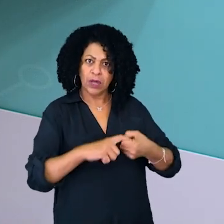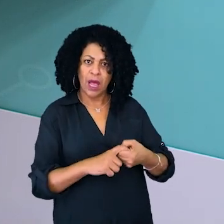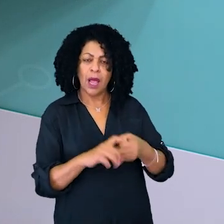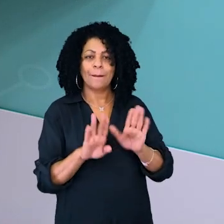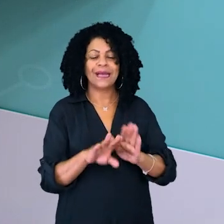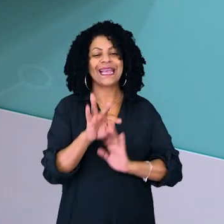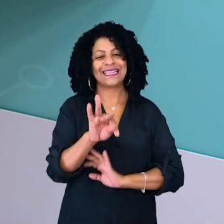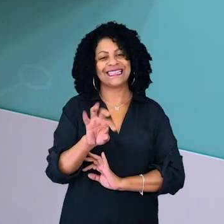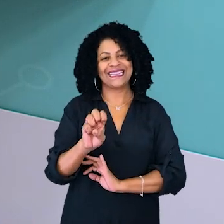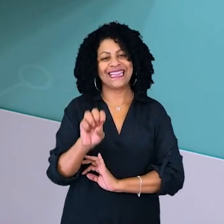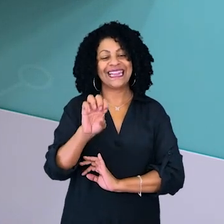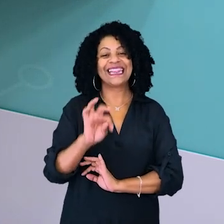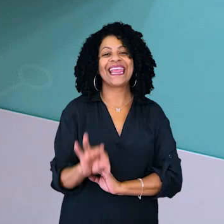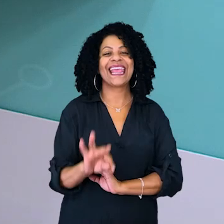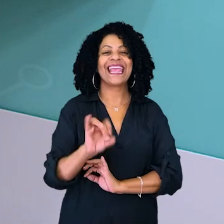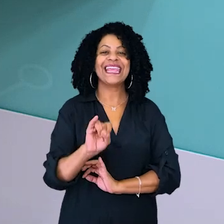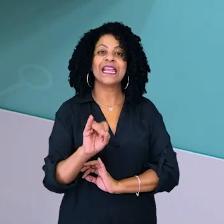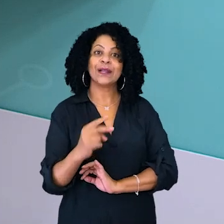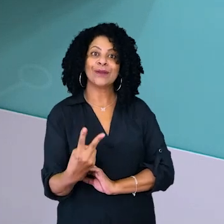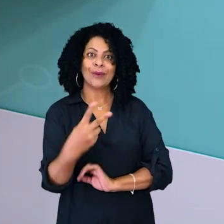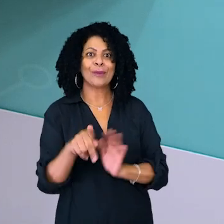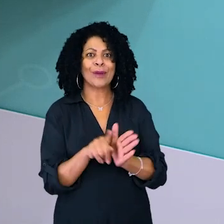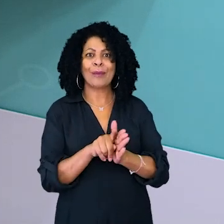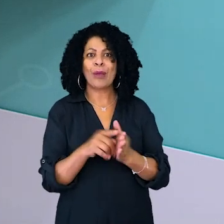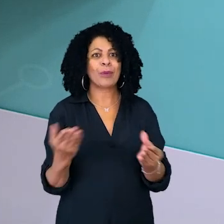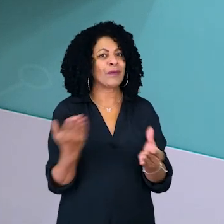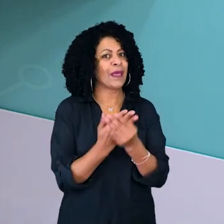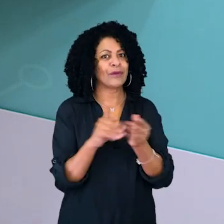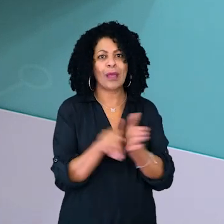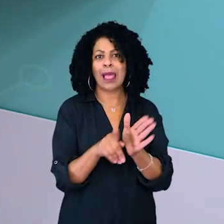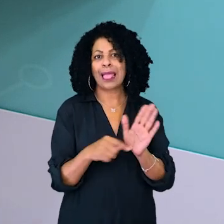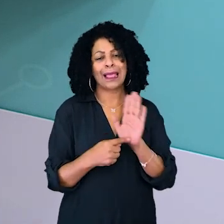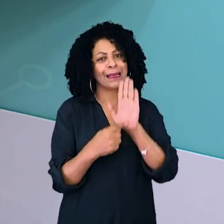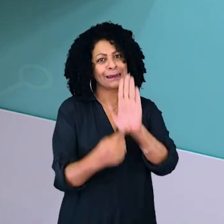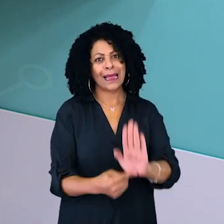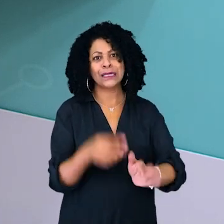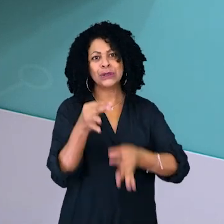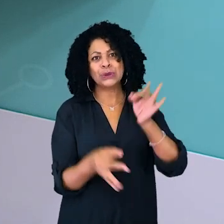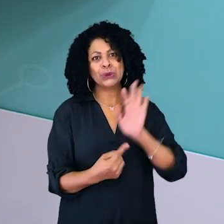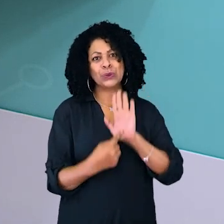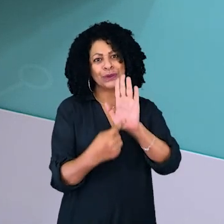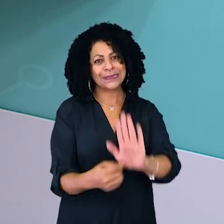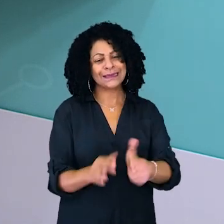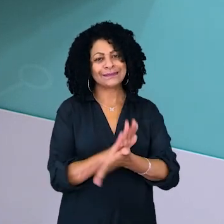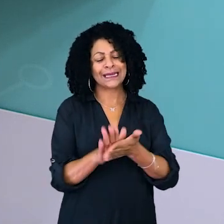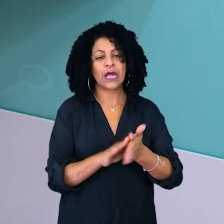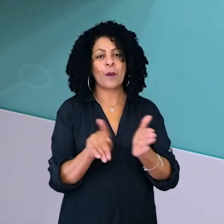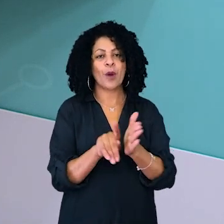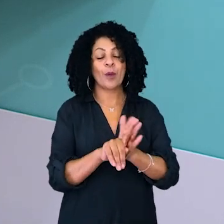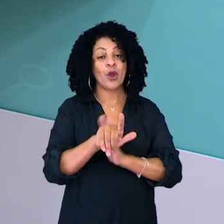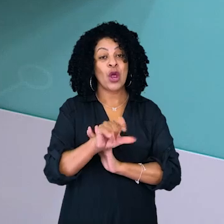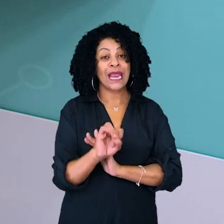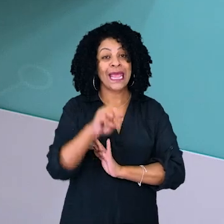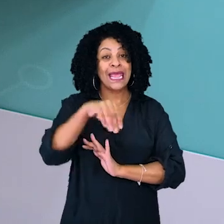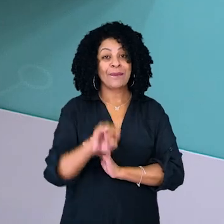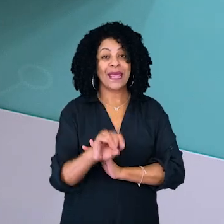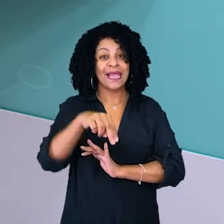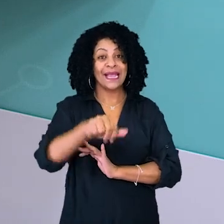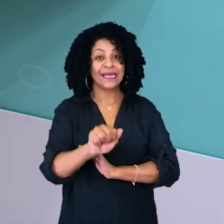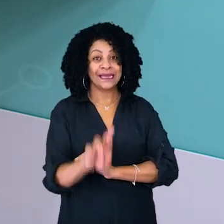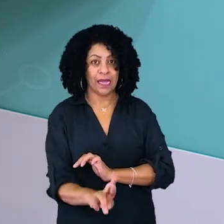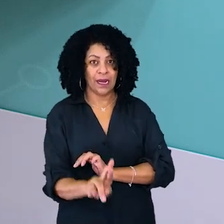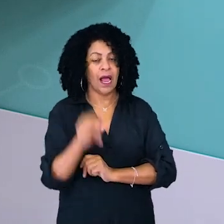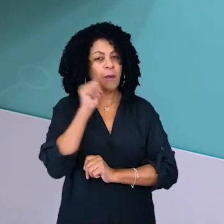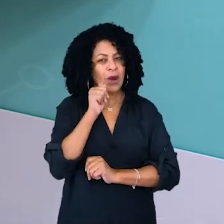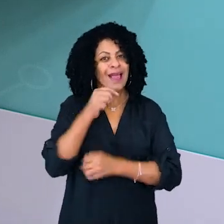SDI2 considerou que os documentos apresentados no processo não foram suficientes para justificar a concessão da liminar. A repórter Larissa